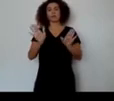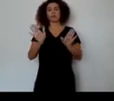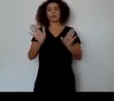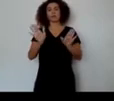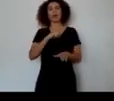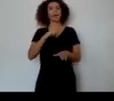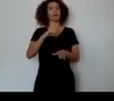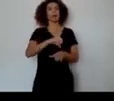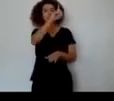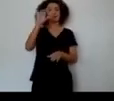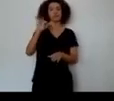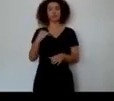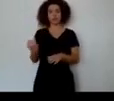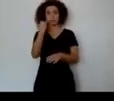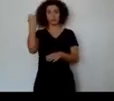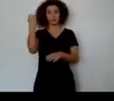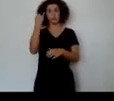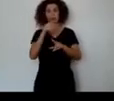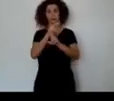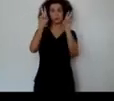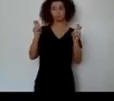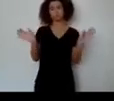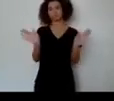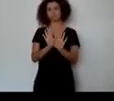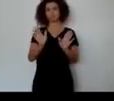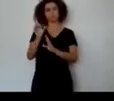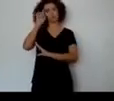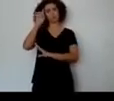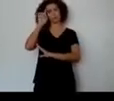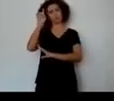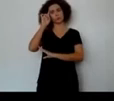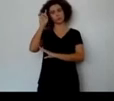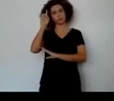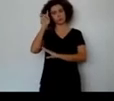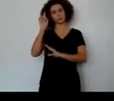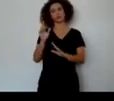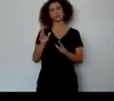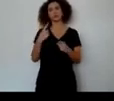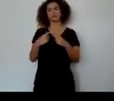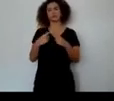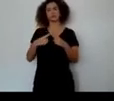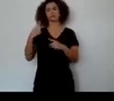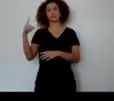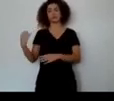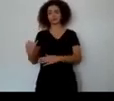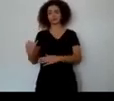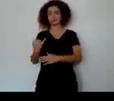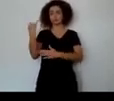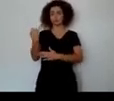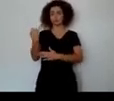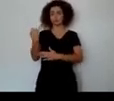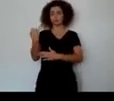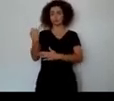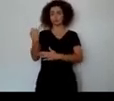precisa de mês, tem que ser cotidiano, enquanto a gente puder, enquanto a gente tiver forças para isso, a